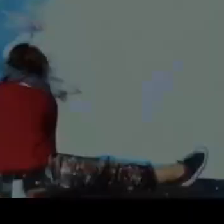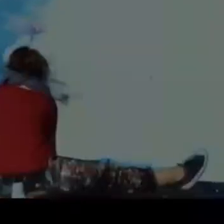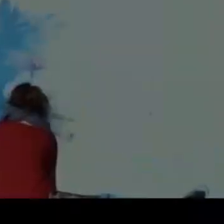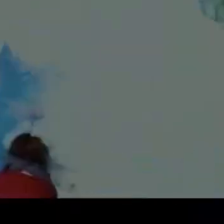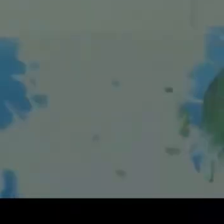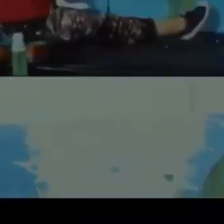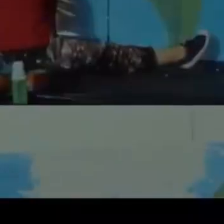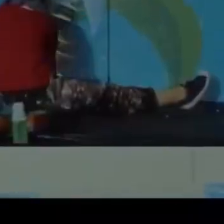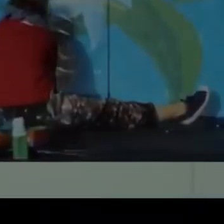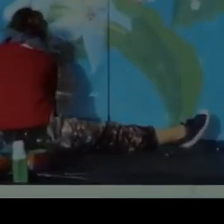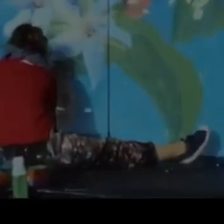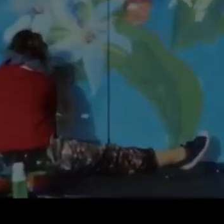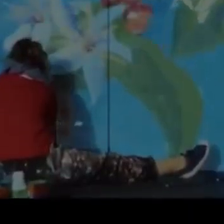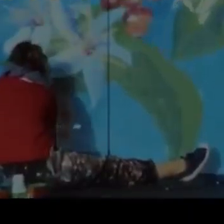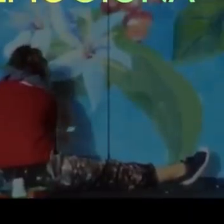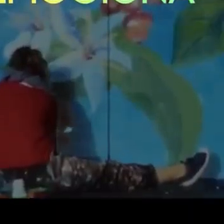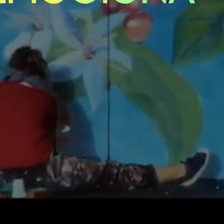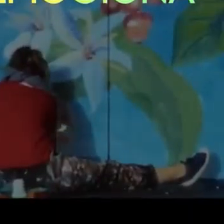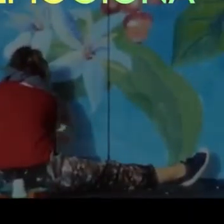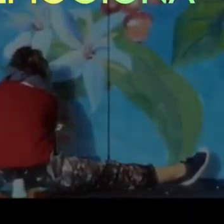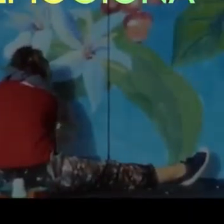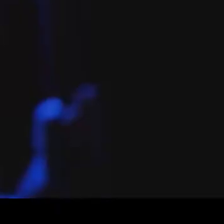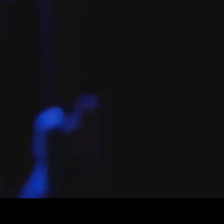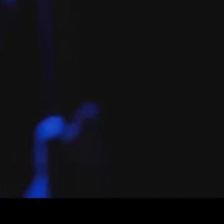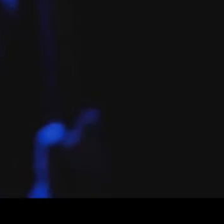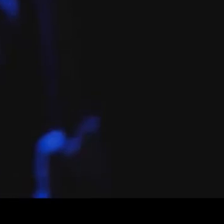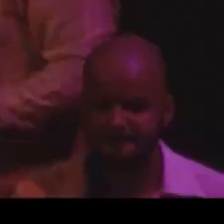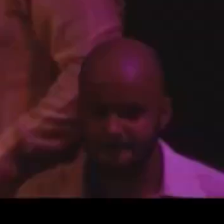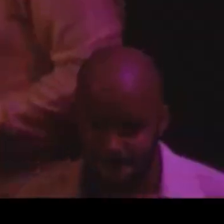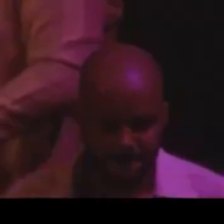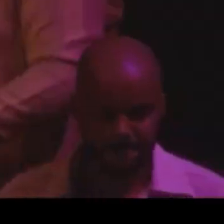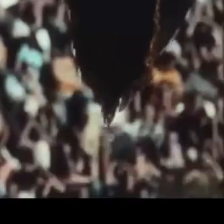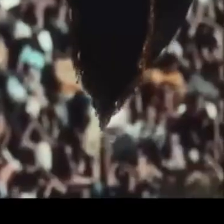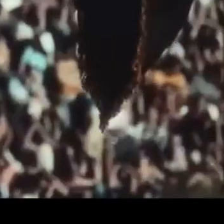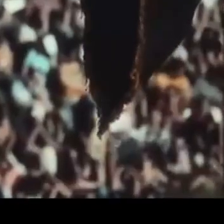conecta, aproxima, emociona.